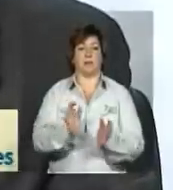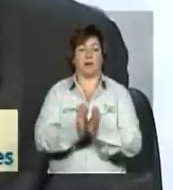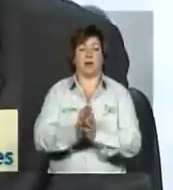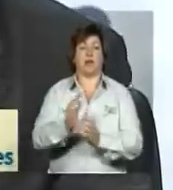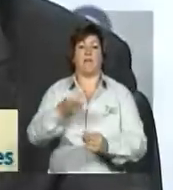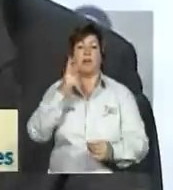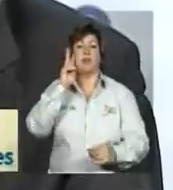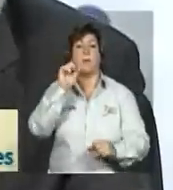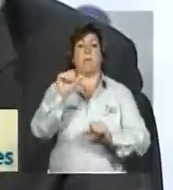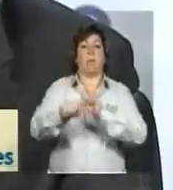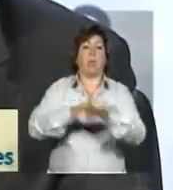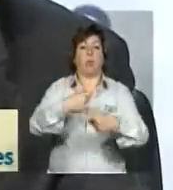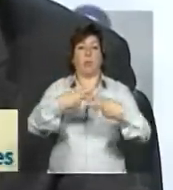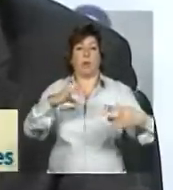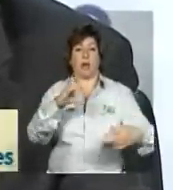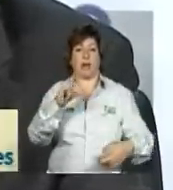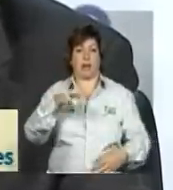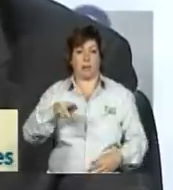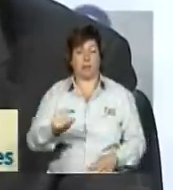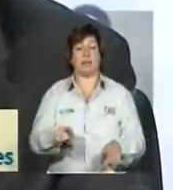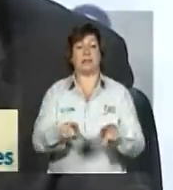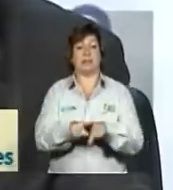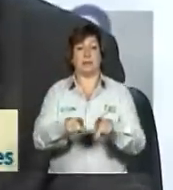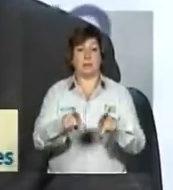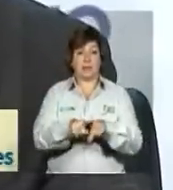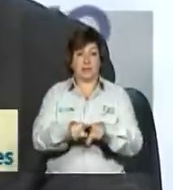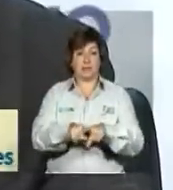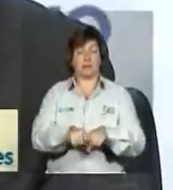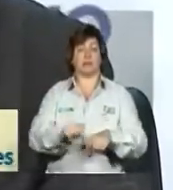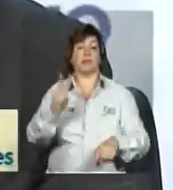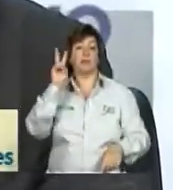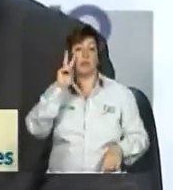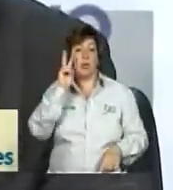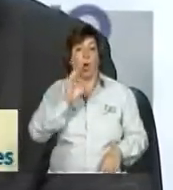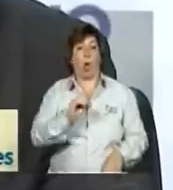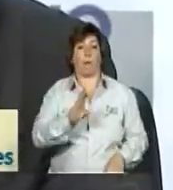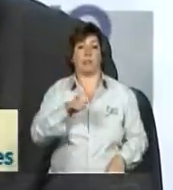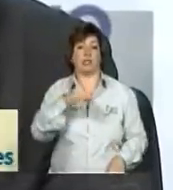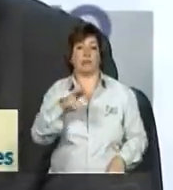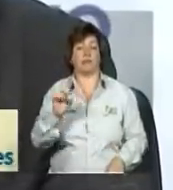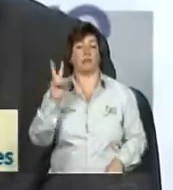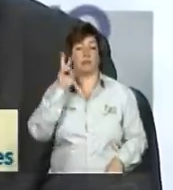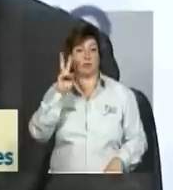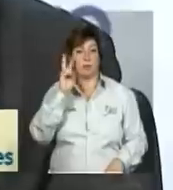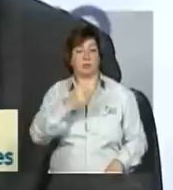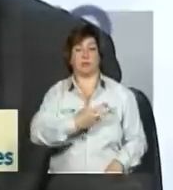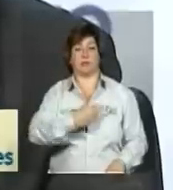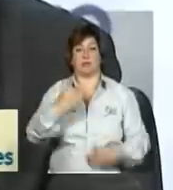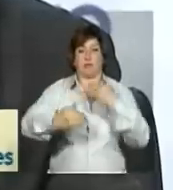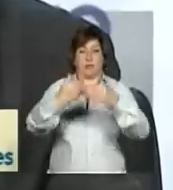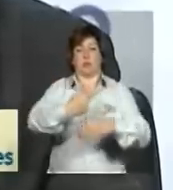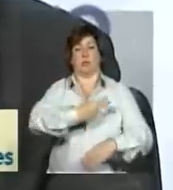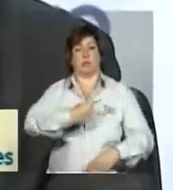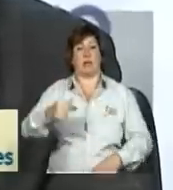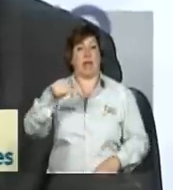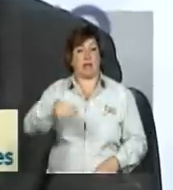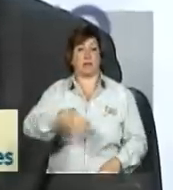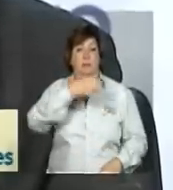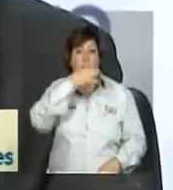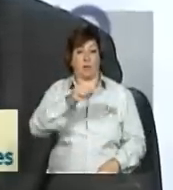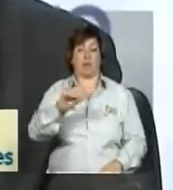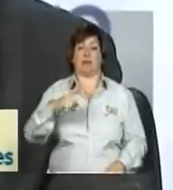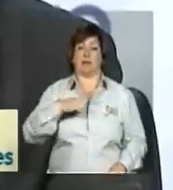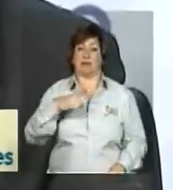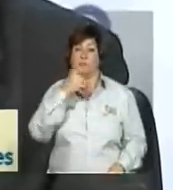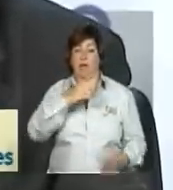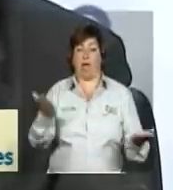do clima e também com relação aos objetivos do desenvolvimento sustentável nesta proposta que acaba de ser circulada,